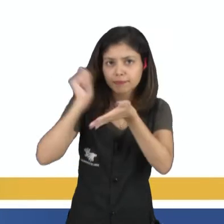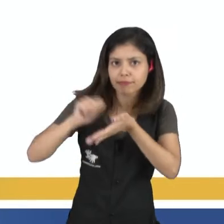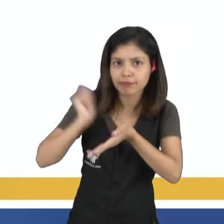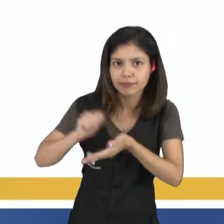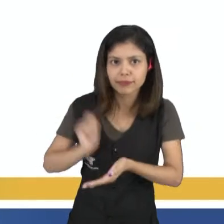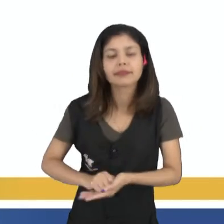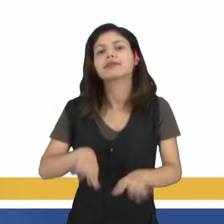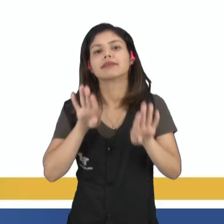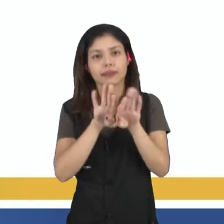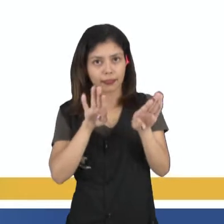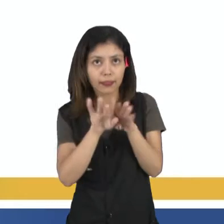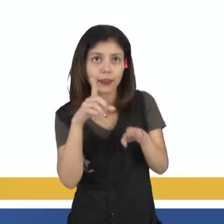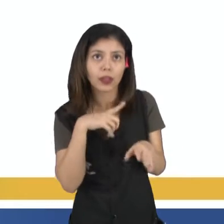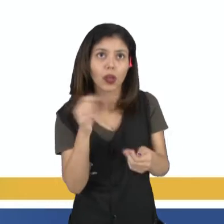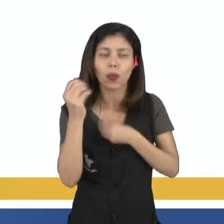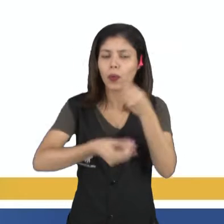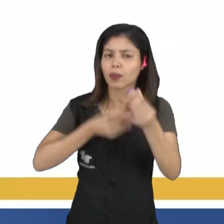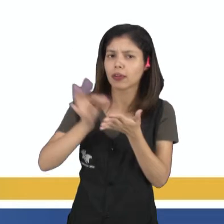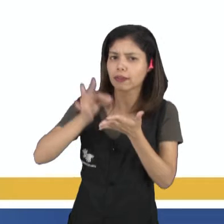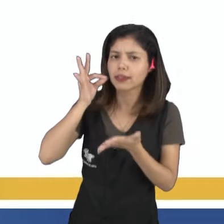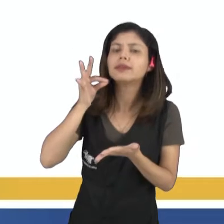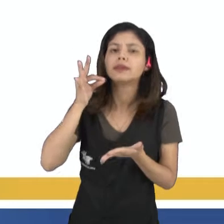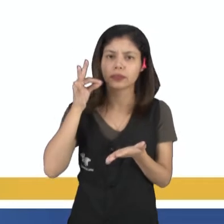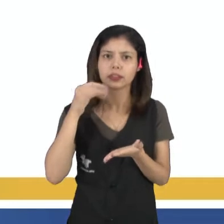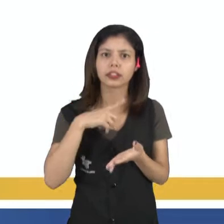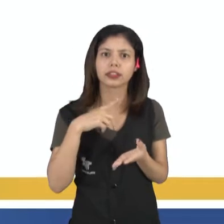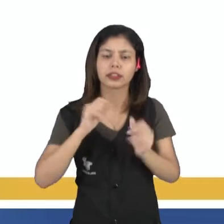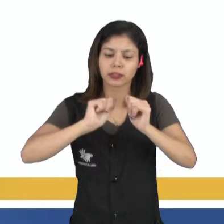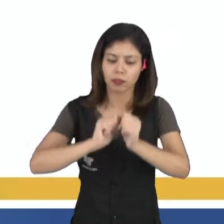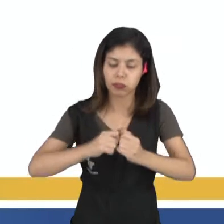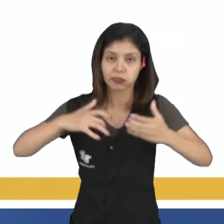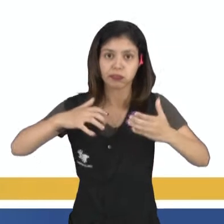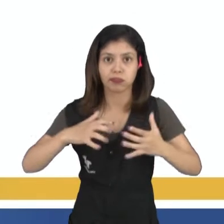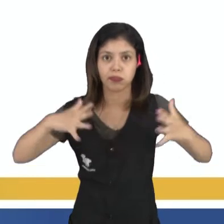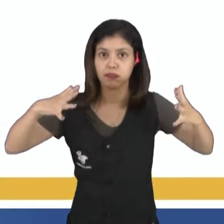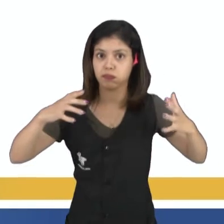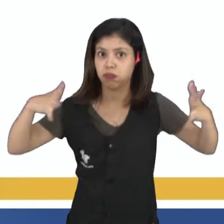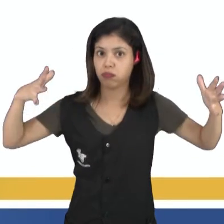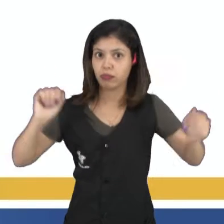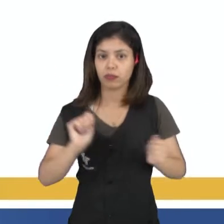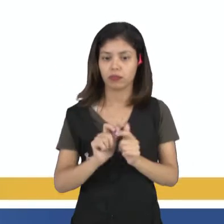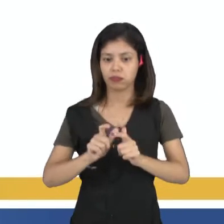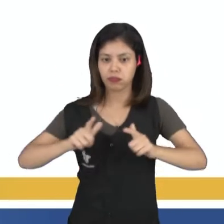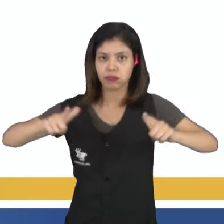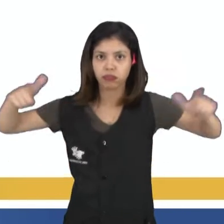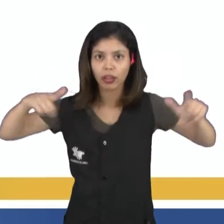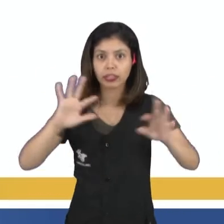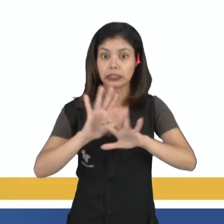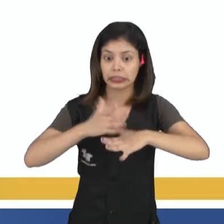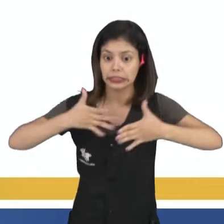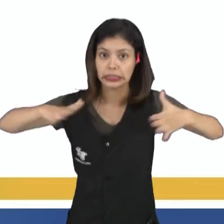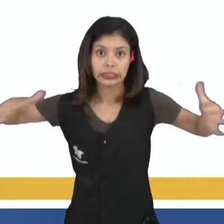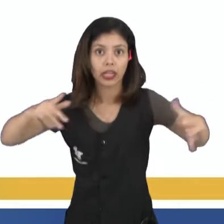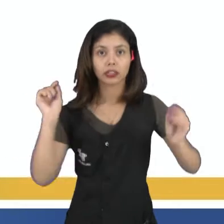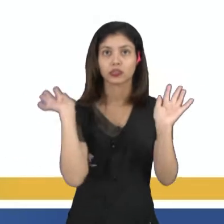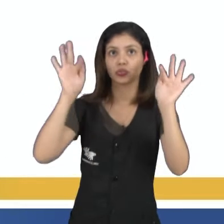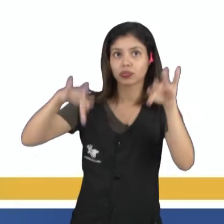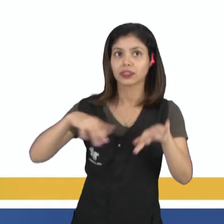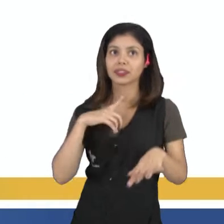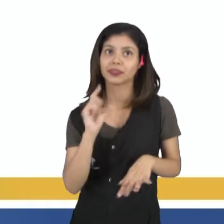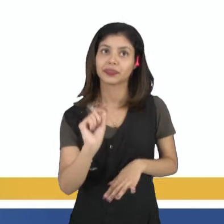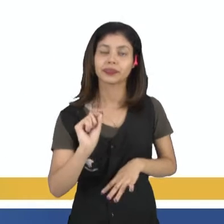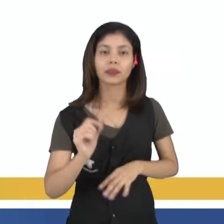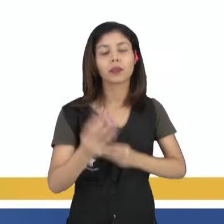né então a gente pode ver e como o café ele vai tendo uma crescente né ele vai ter um acrescente tão grande que no